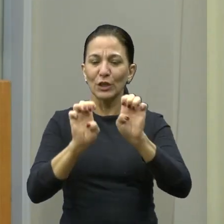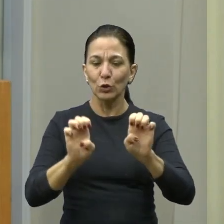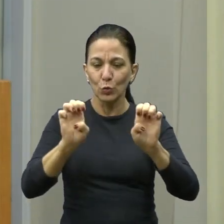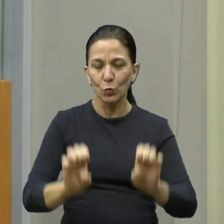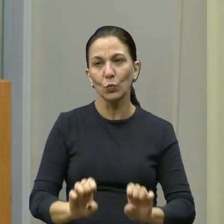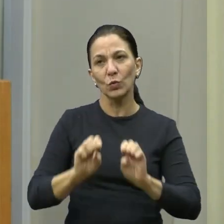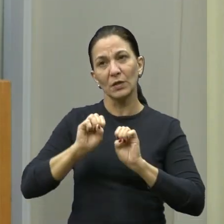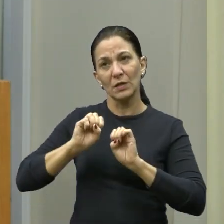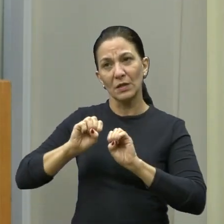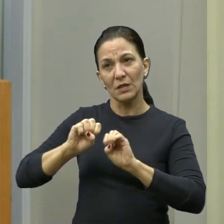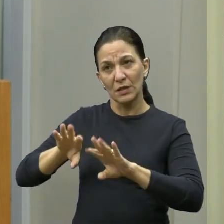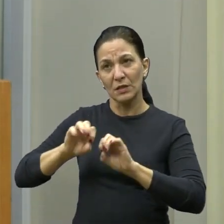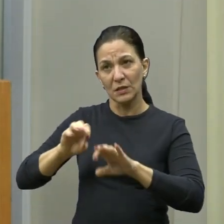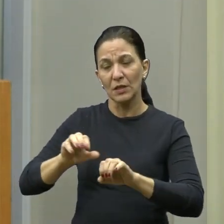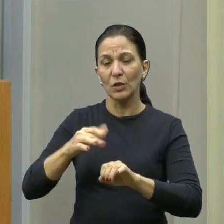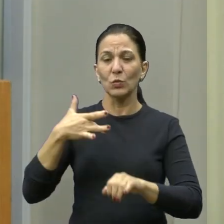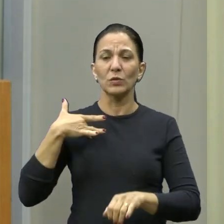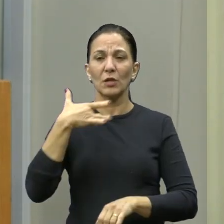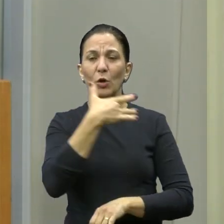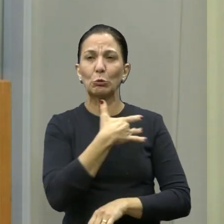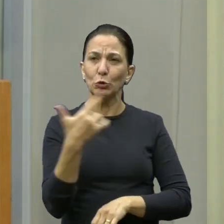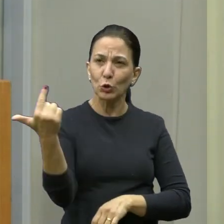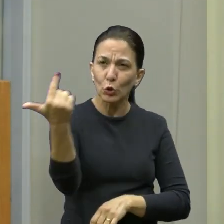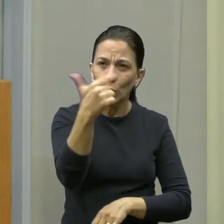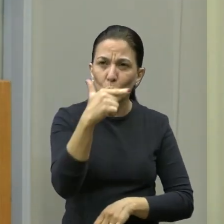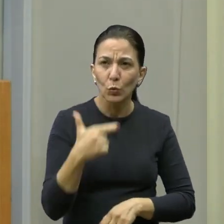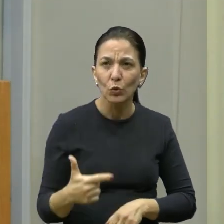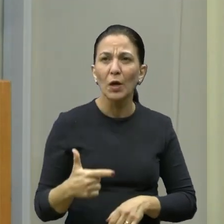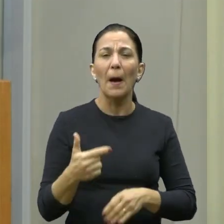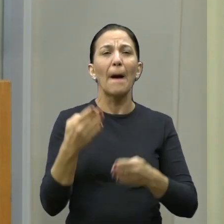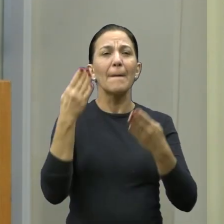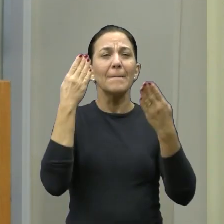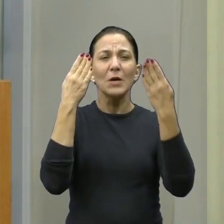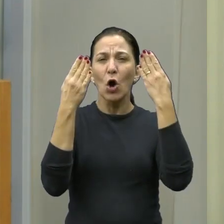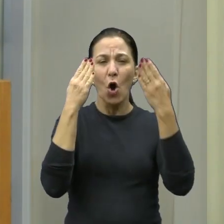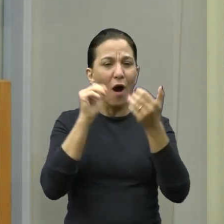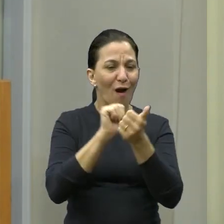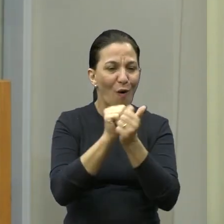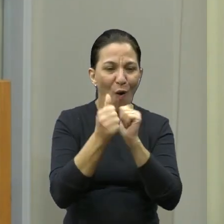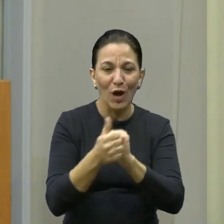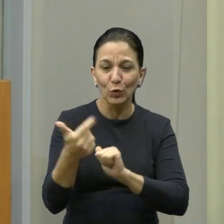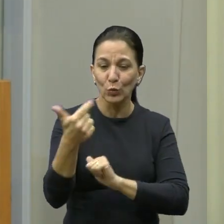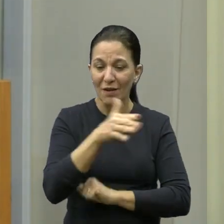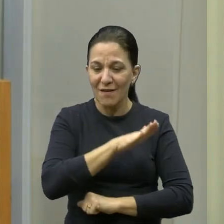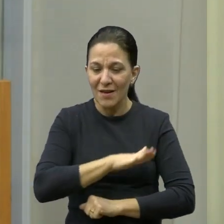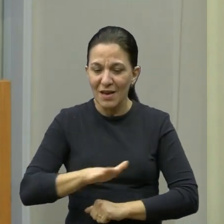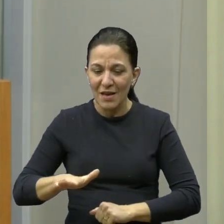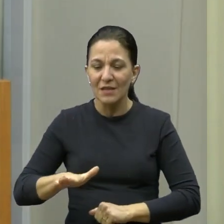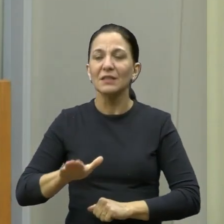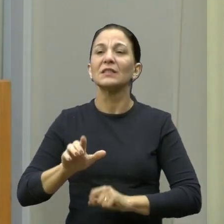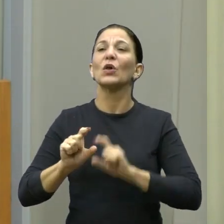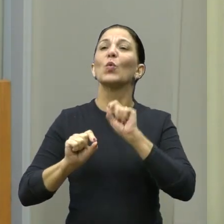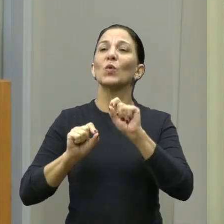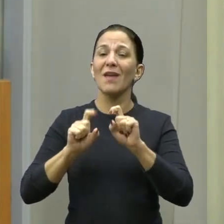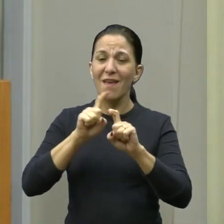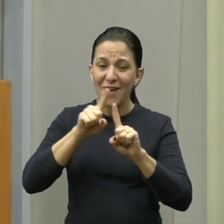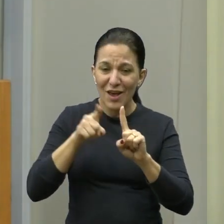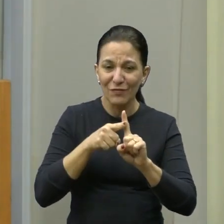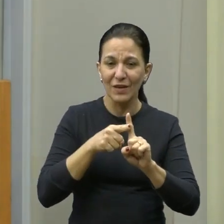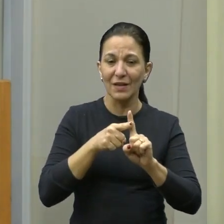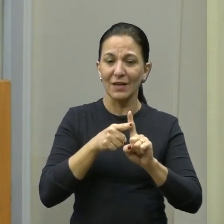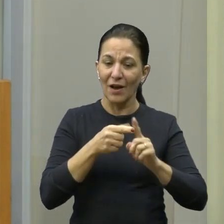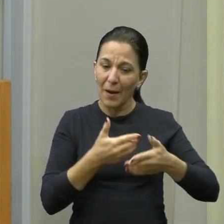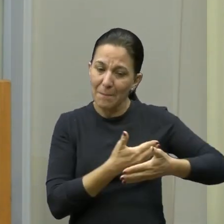sem educação, sem saúde, sem psicológico. Essa criança vai nascer desestruturada,